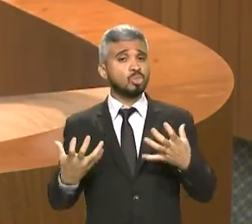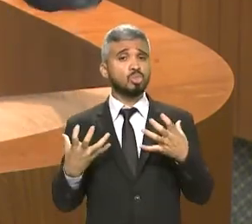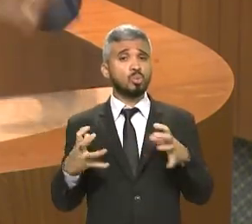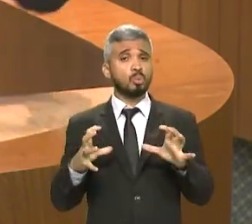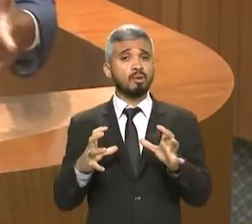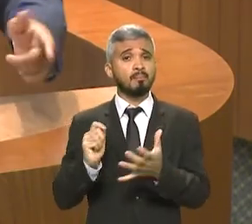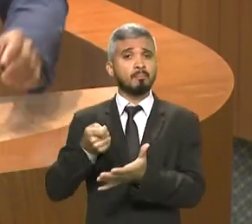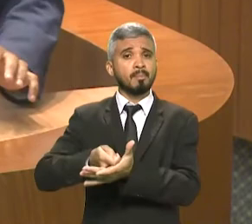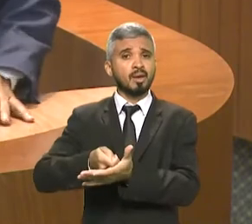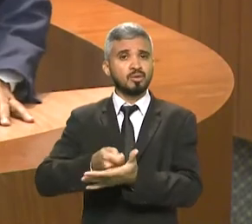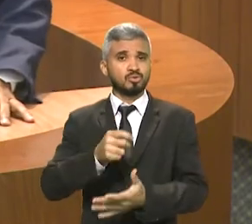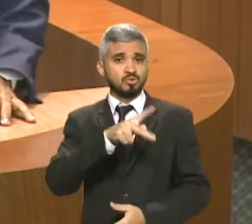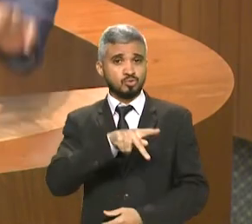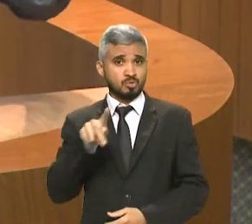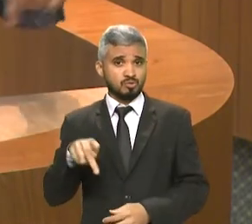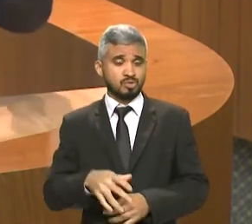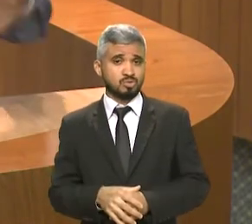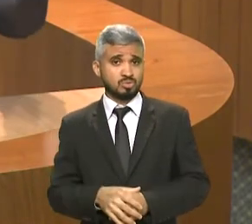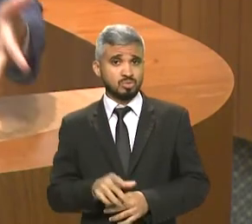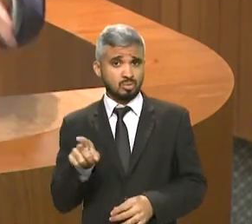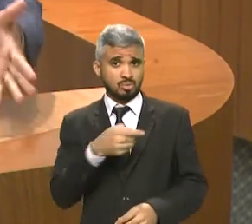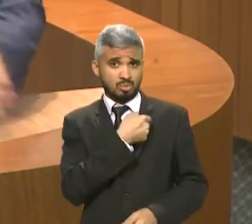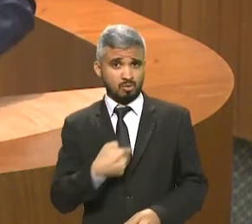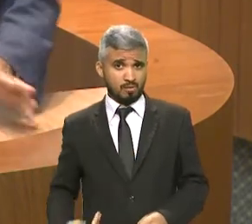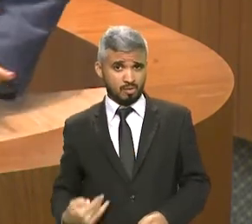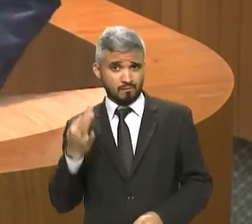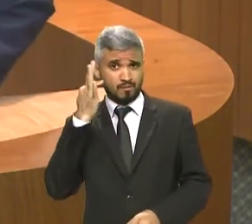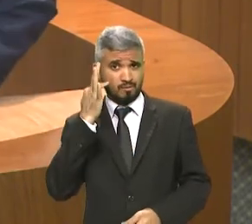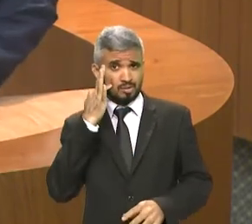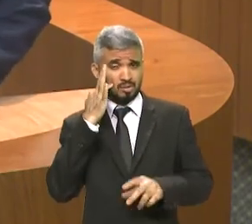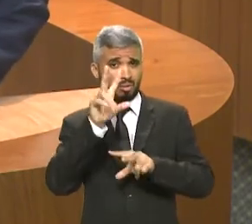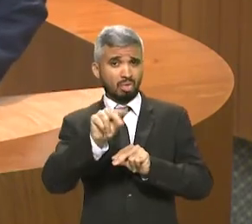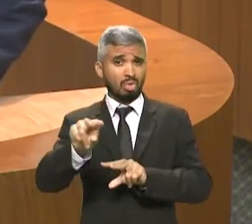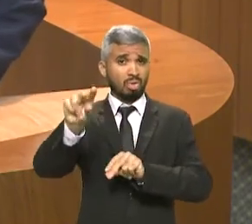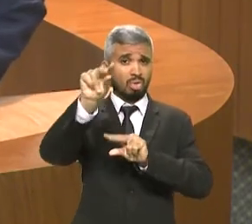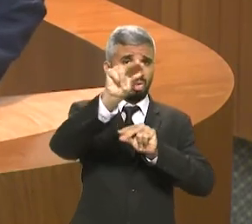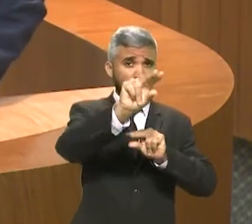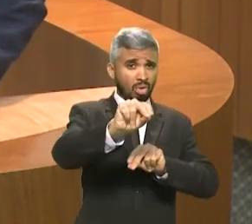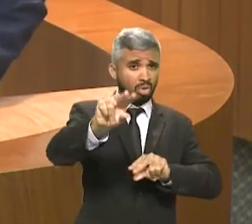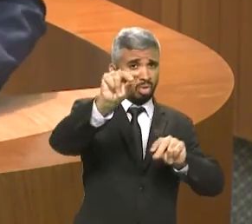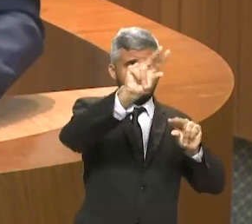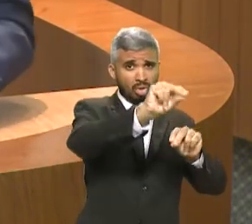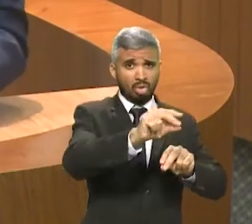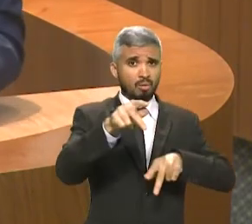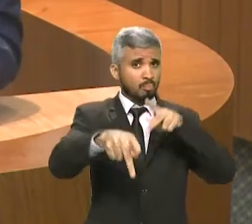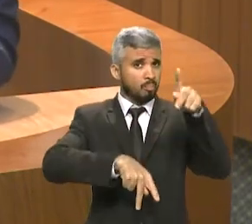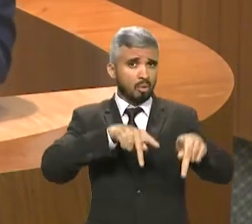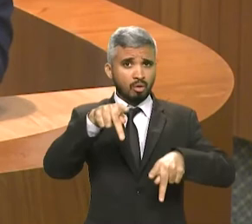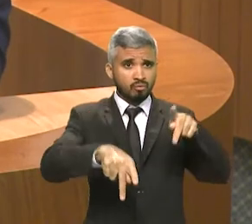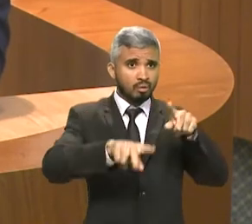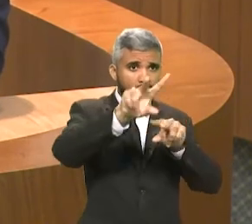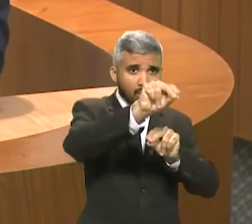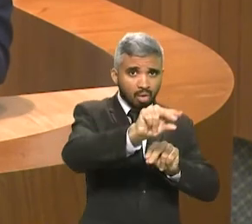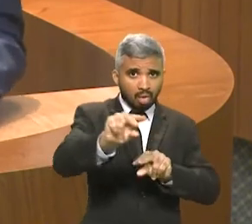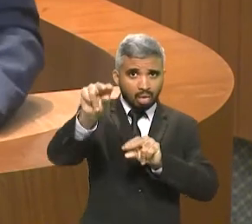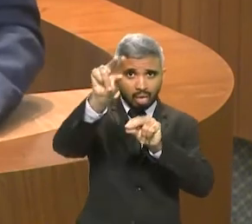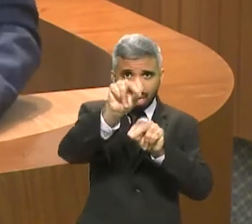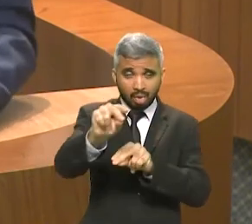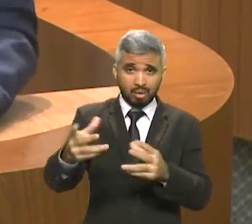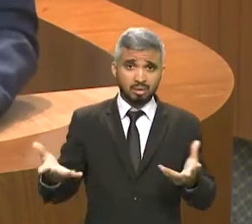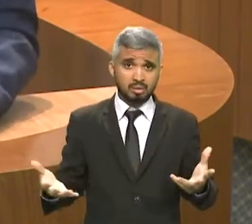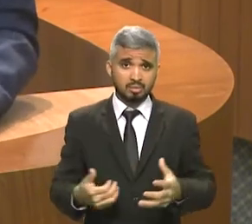asseclas mentirosos continuam enganando a população e os professores. Fiz uma solicitação,